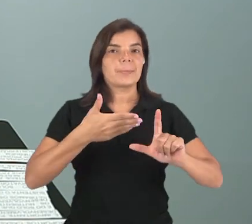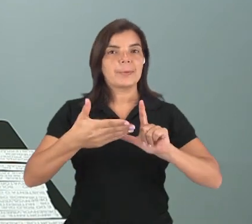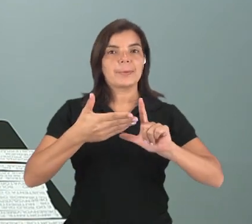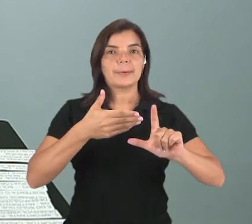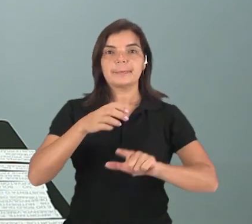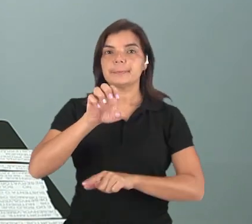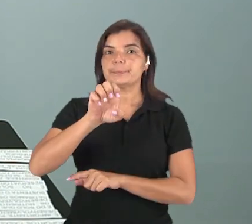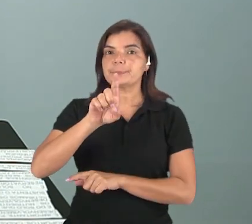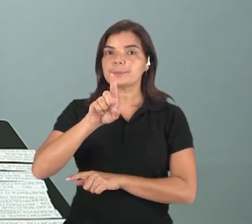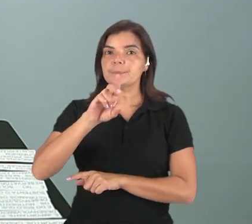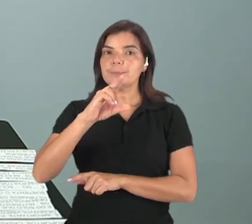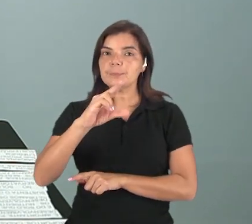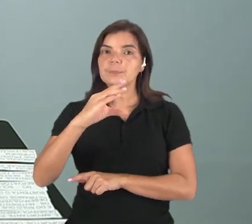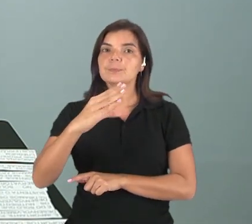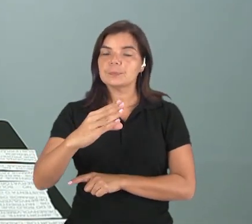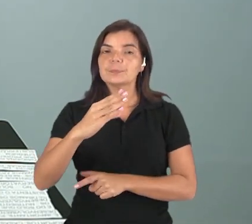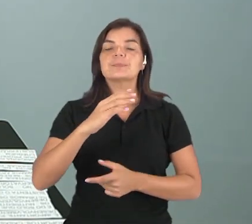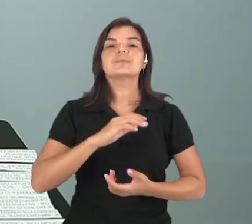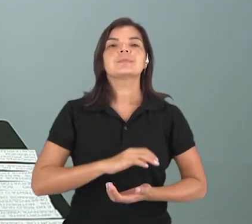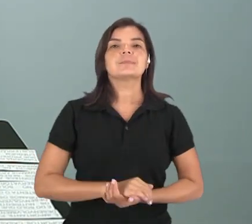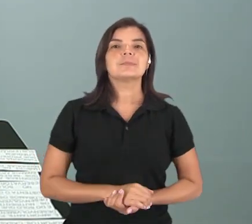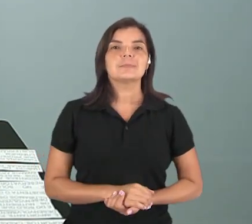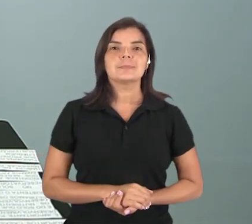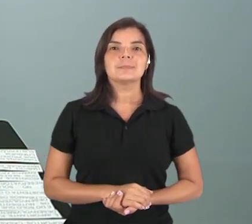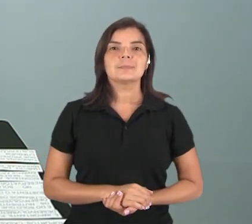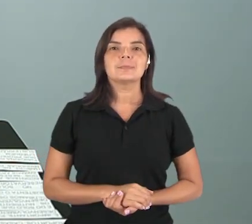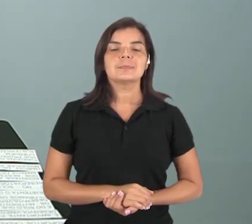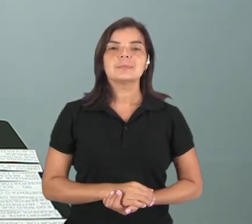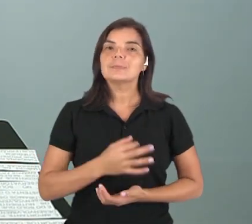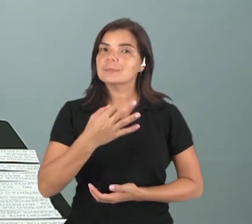acesse a plataforma Eduque,